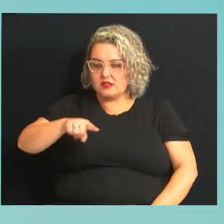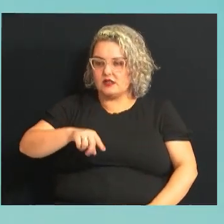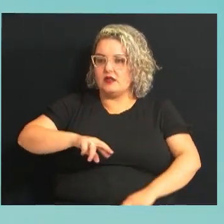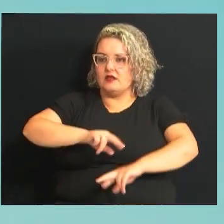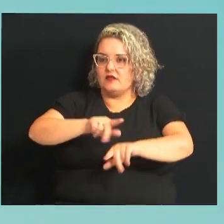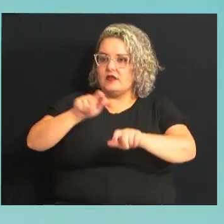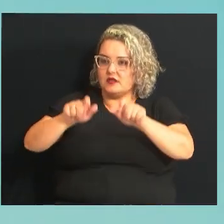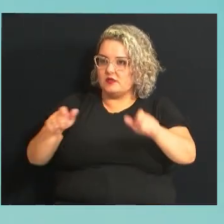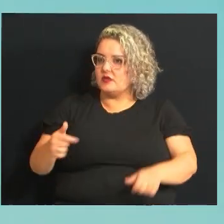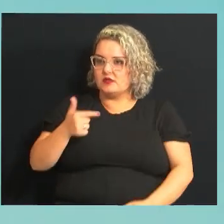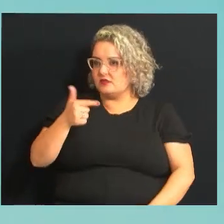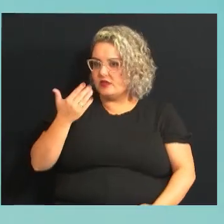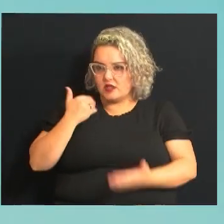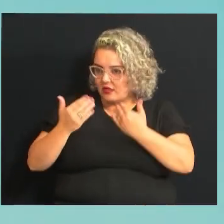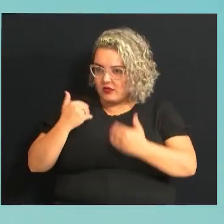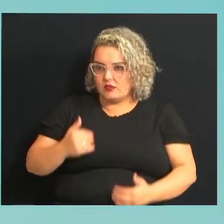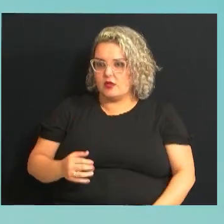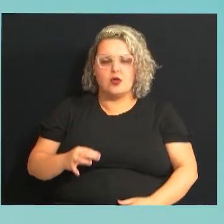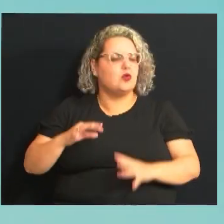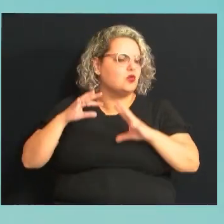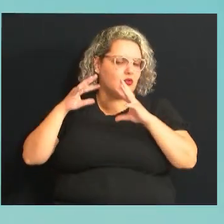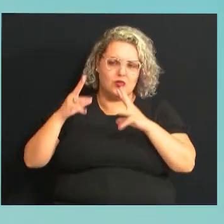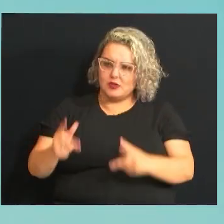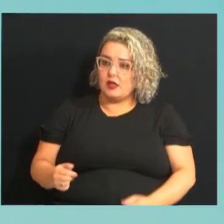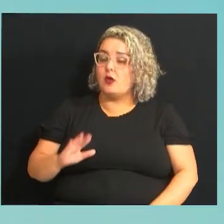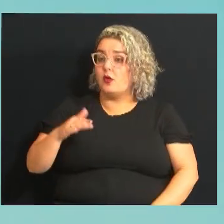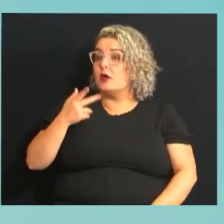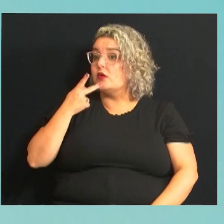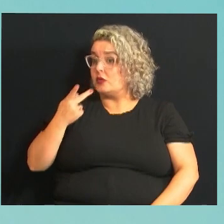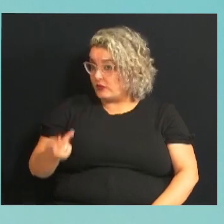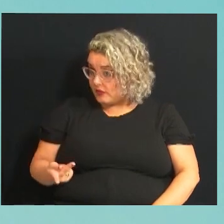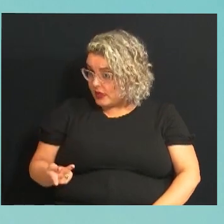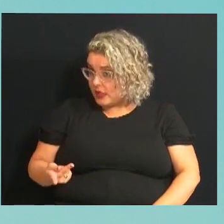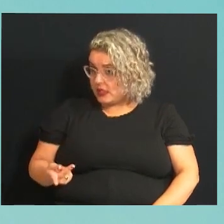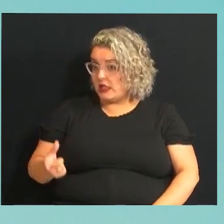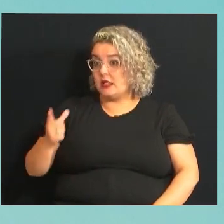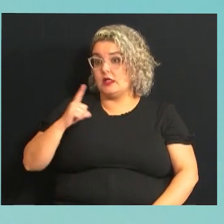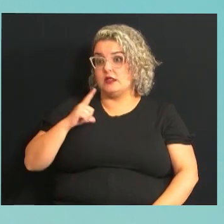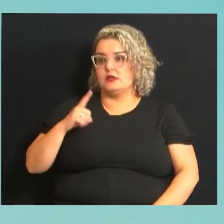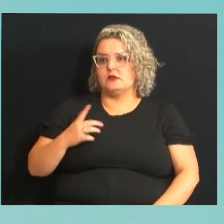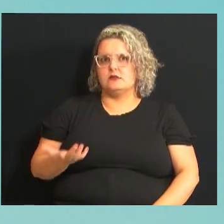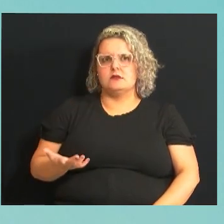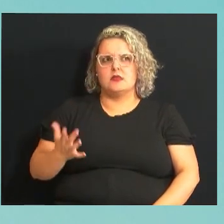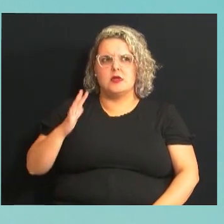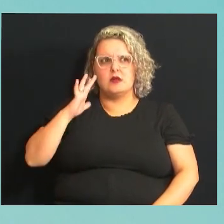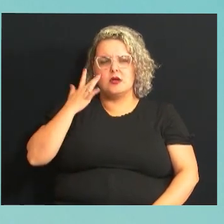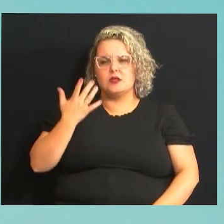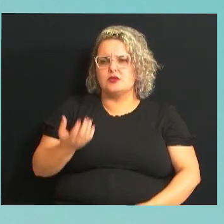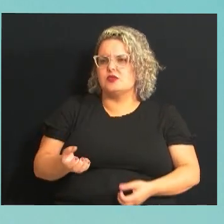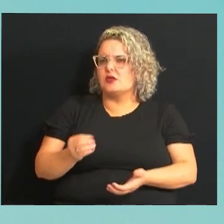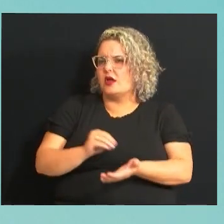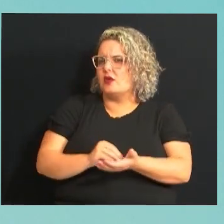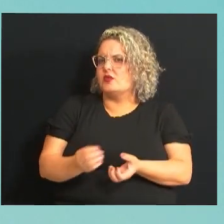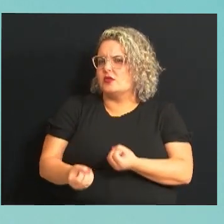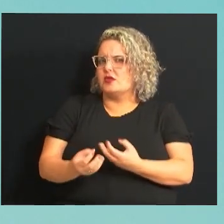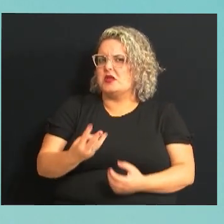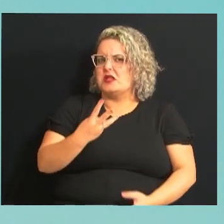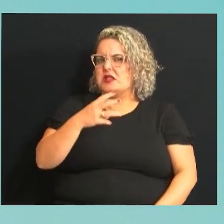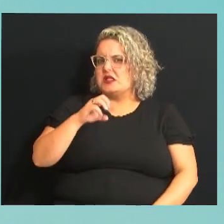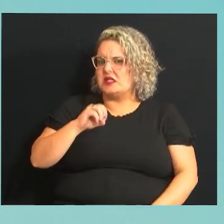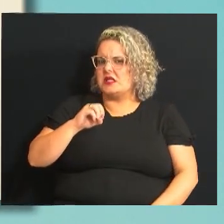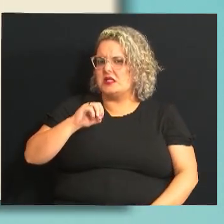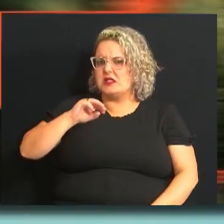desigualdade. Vocês também Sim, pensaram nesse viés, né, pensando em tanta gente que não totalmente. tem o que comer? Totalmente. Então, assim, quando a gente fala que a gente